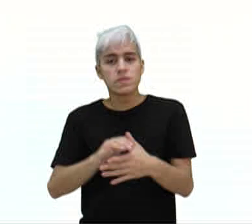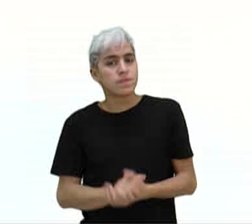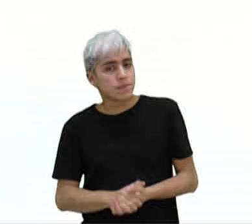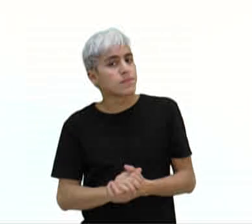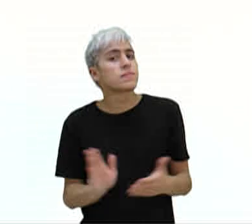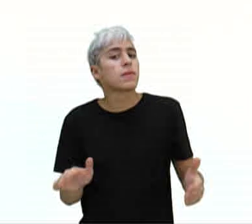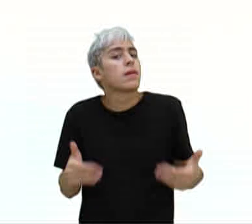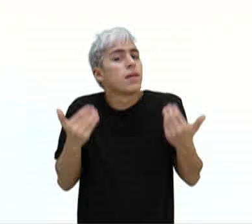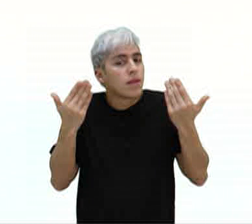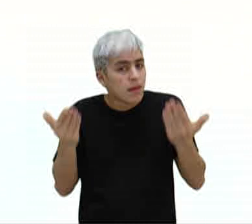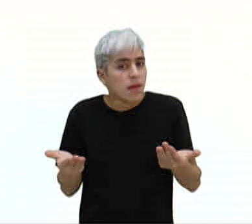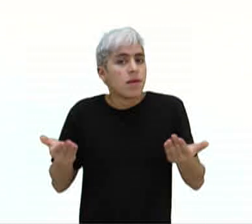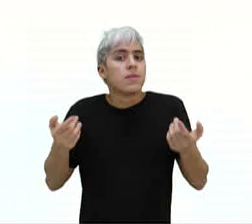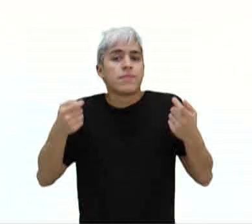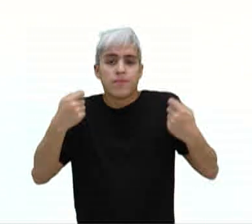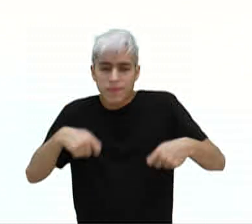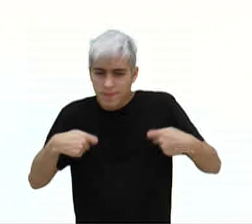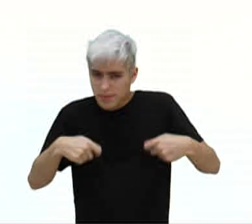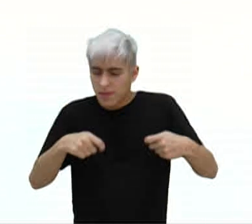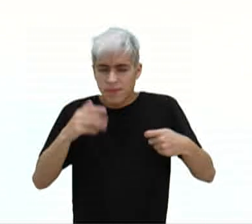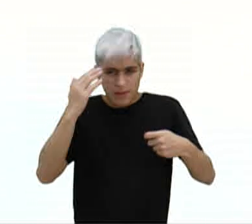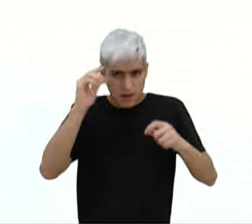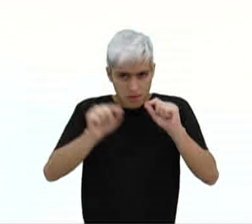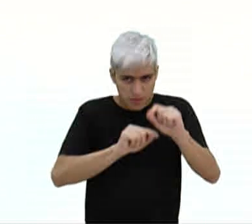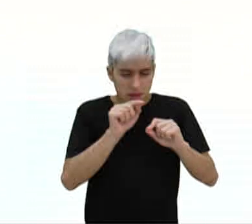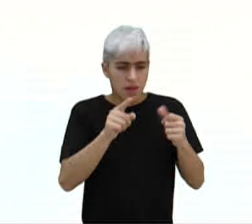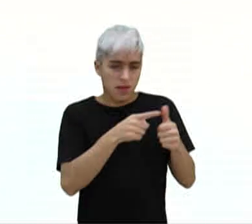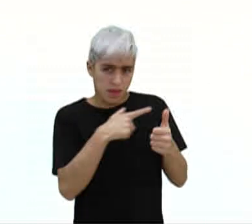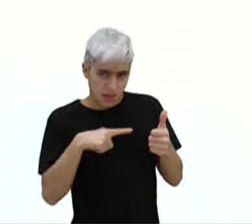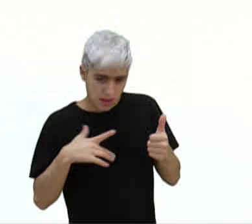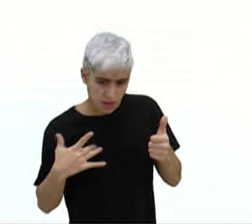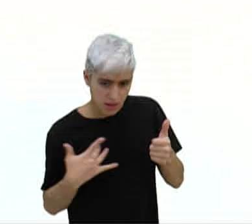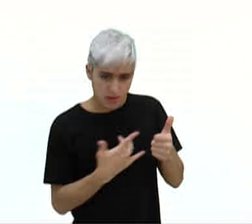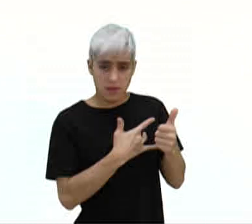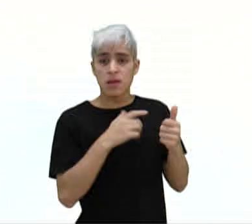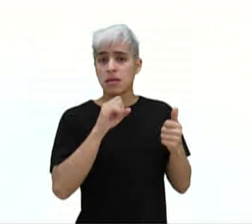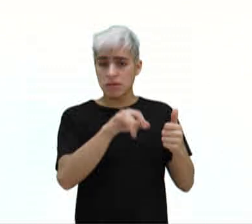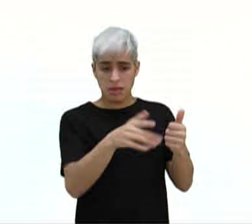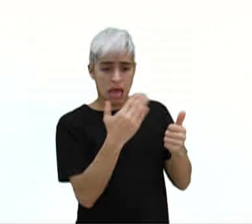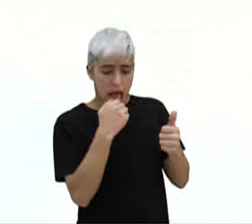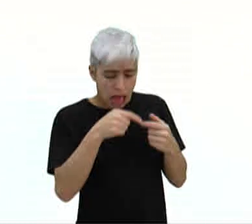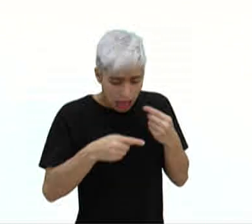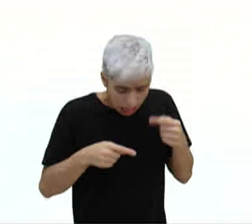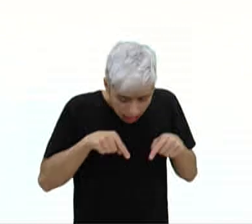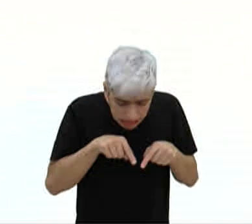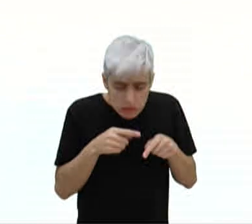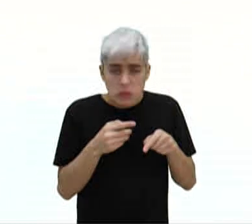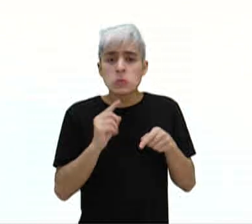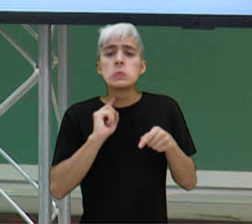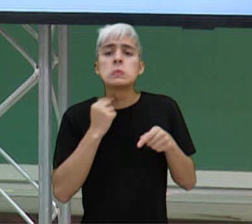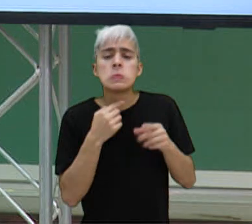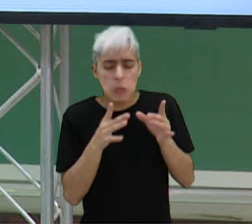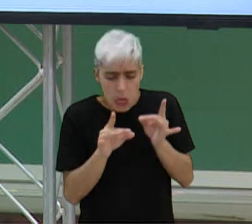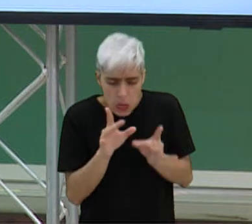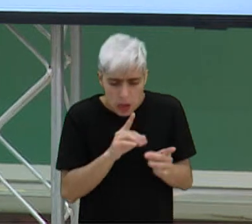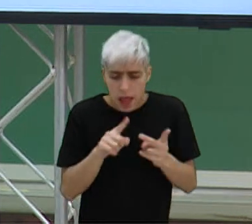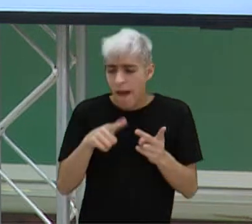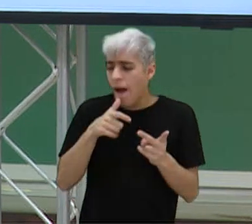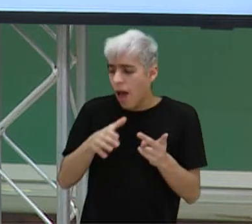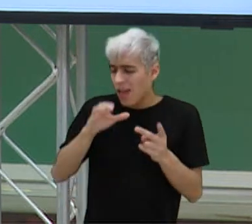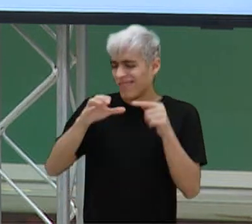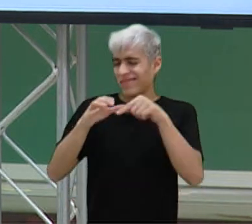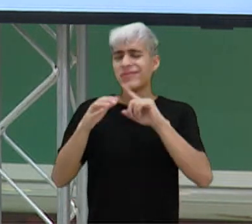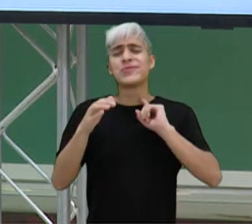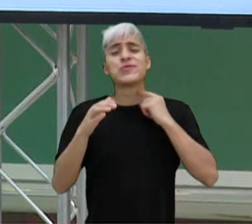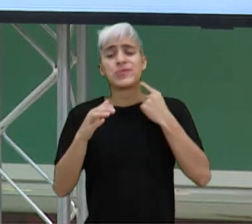Então, nós temos que a questão da saúde, né? Então, se contamina o nosso alimento, contamina a nossa água, né?